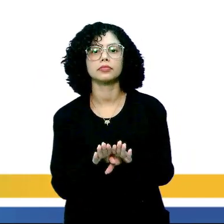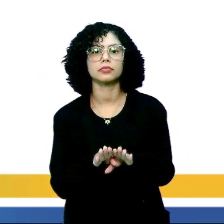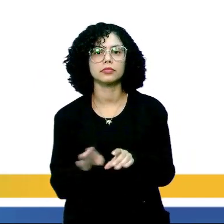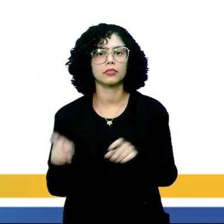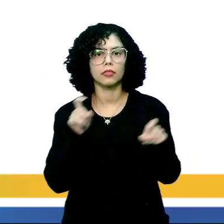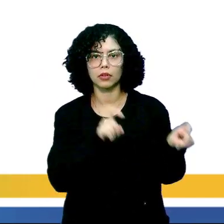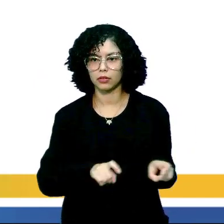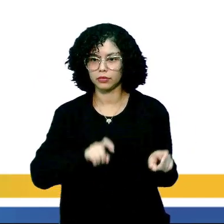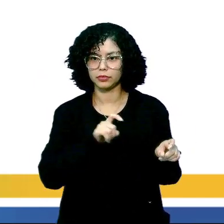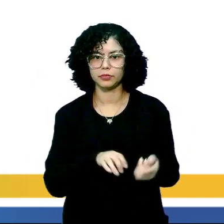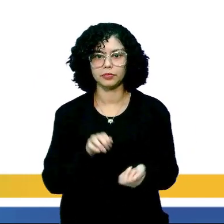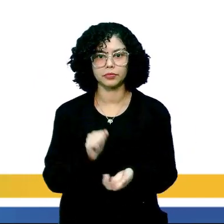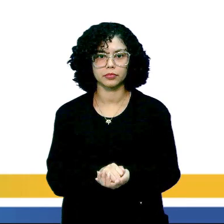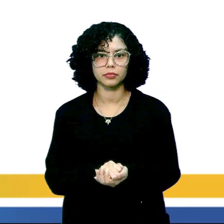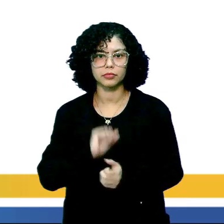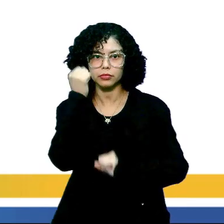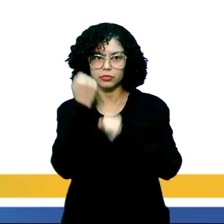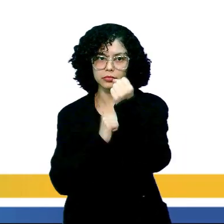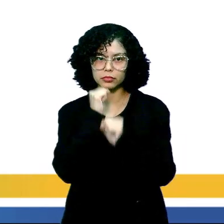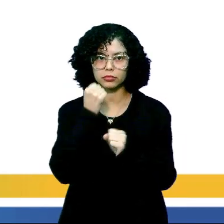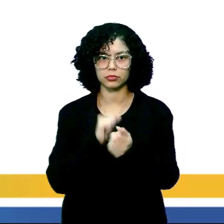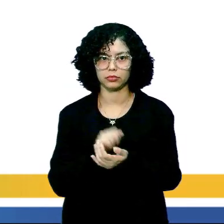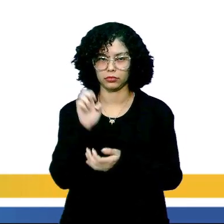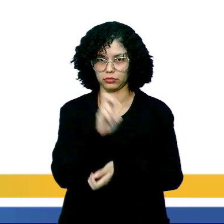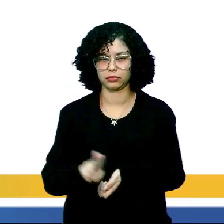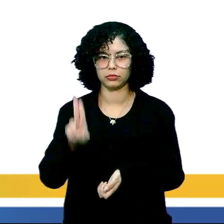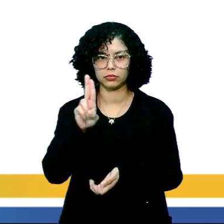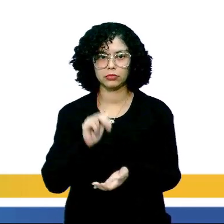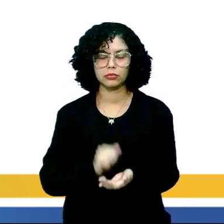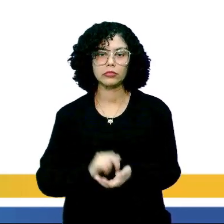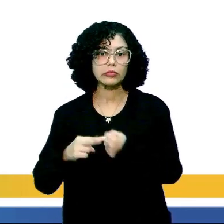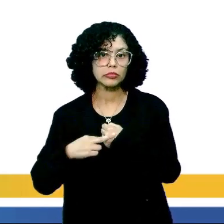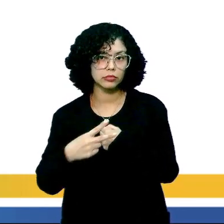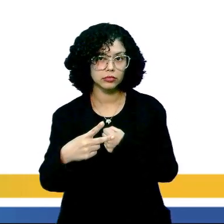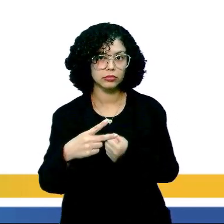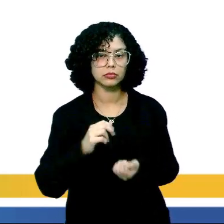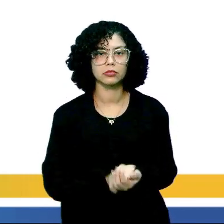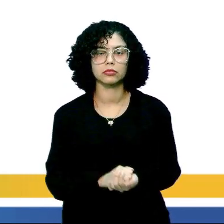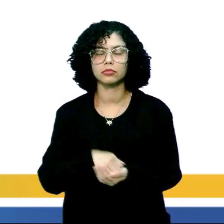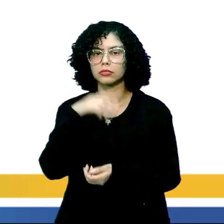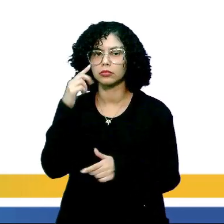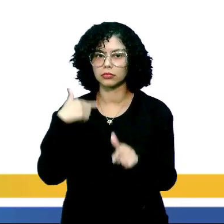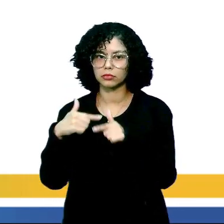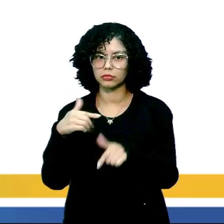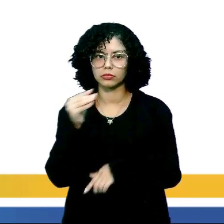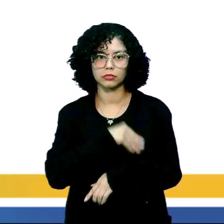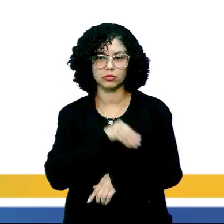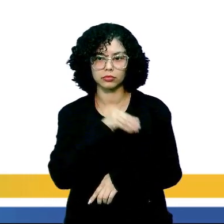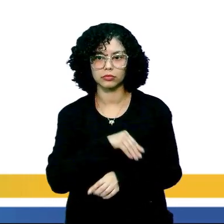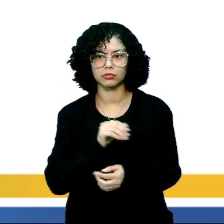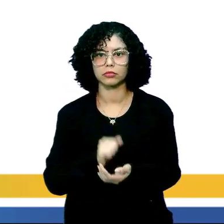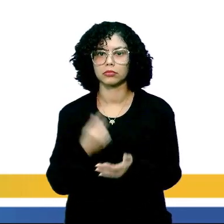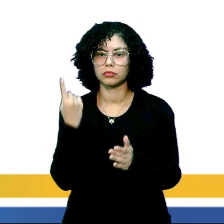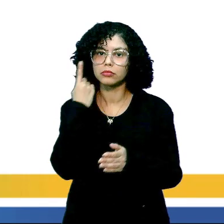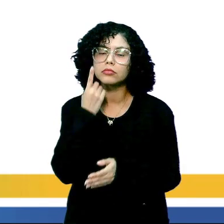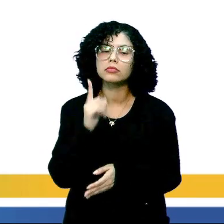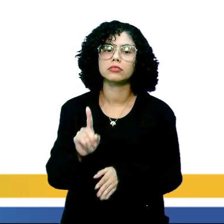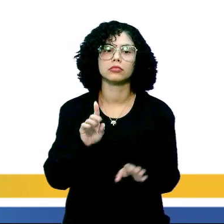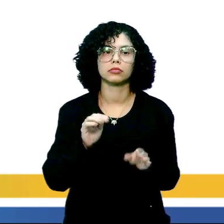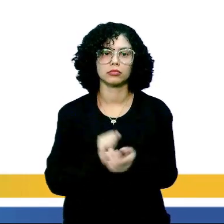A industrialização europeia vai gerar, consequentemente, o trabalho assalariado, uma vez